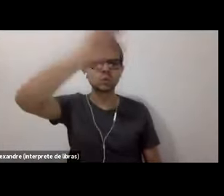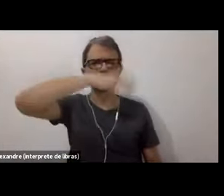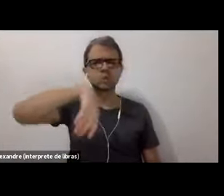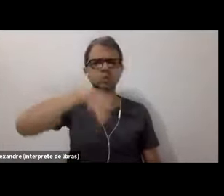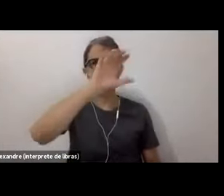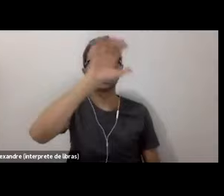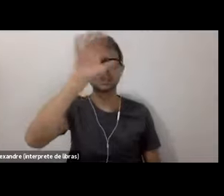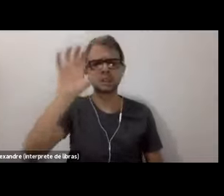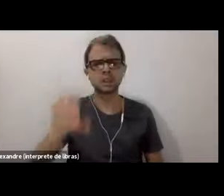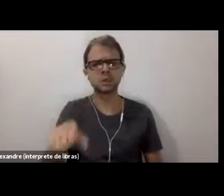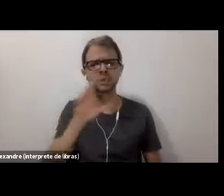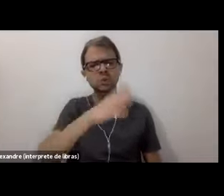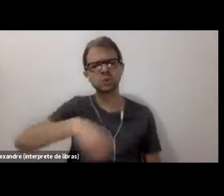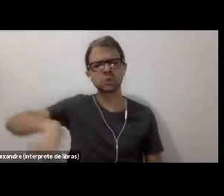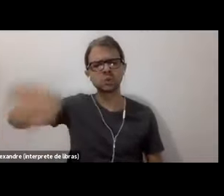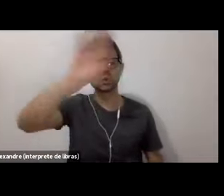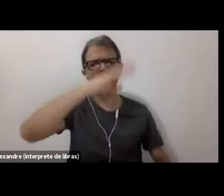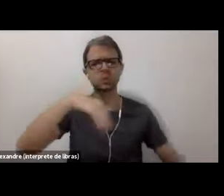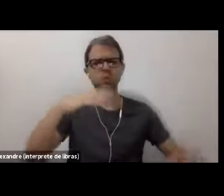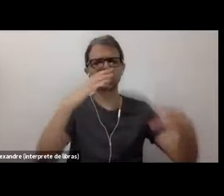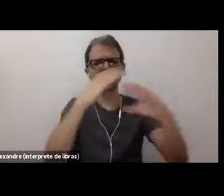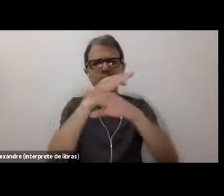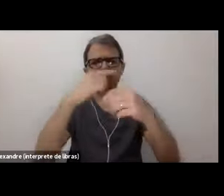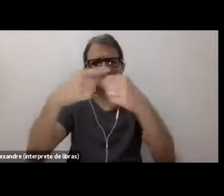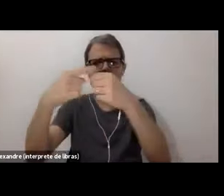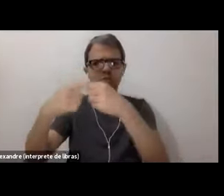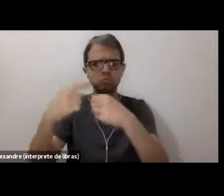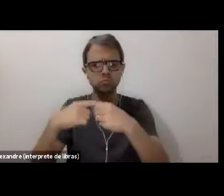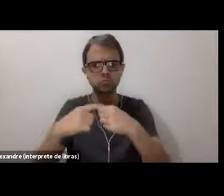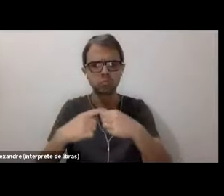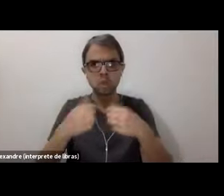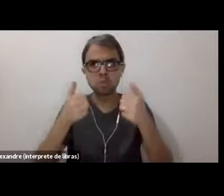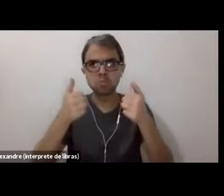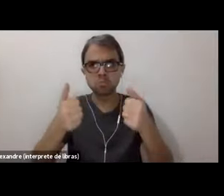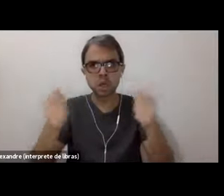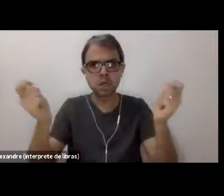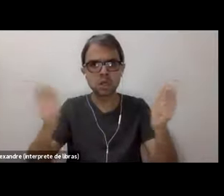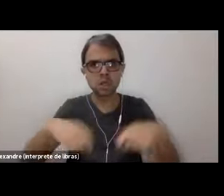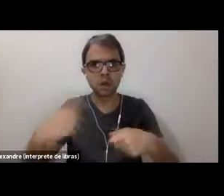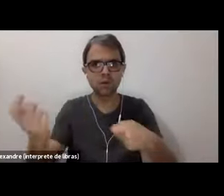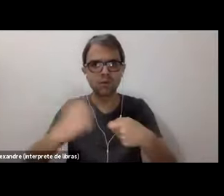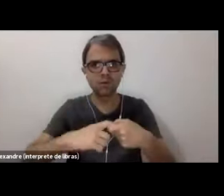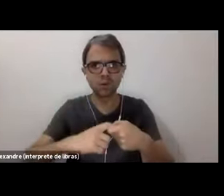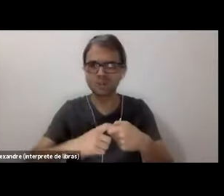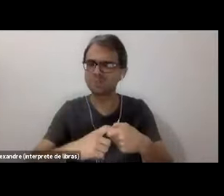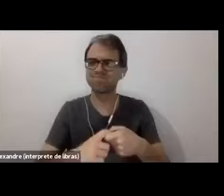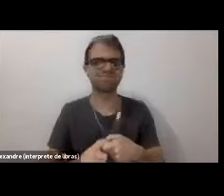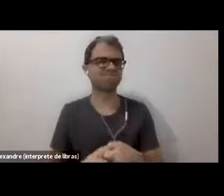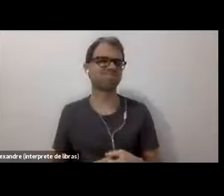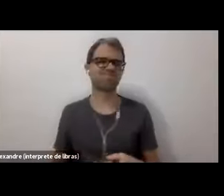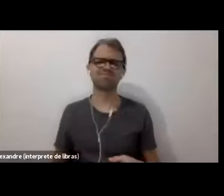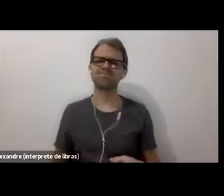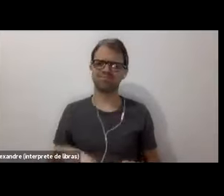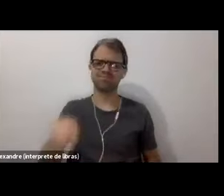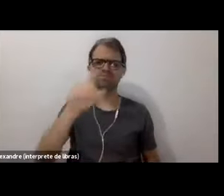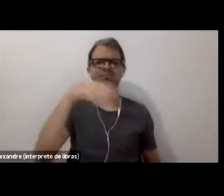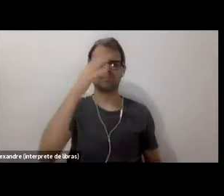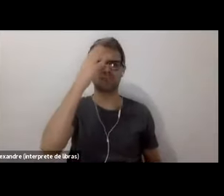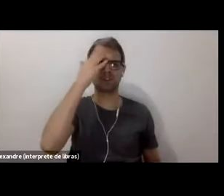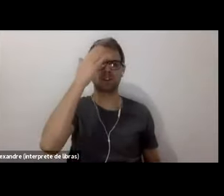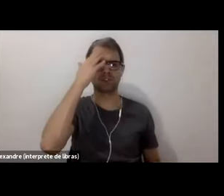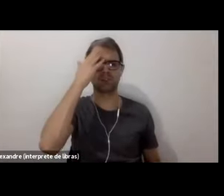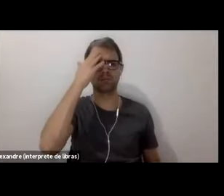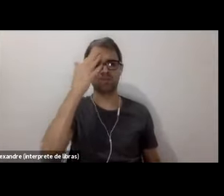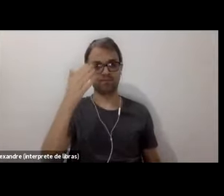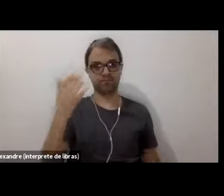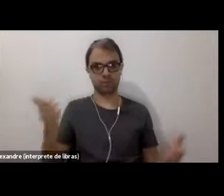E não precisa ser muito gênio para nós percebermos que não, tá? Como eu digo, no nosso município, a gente